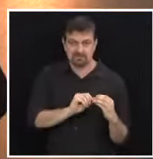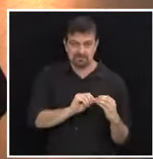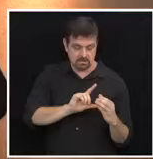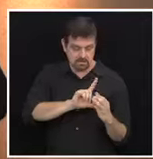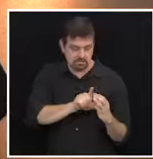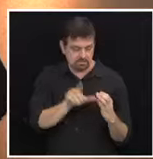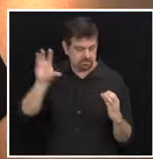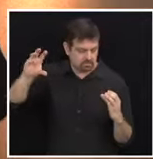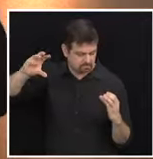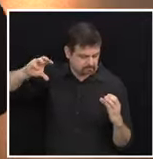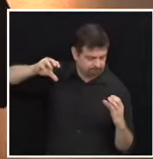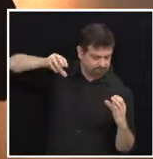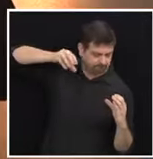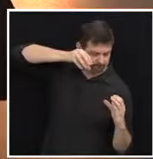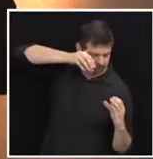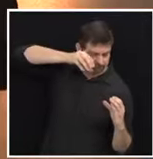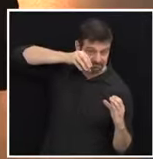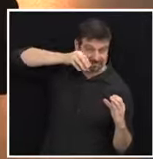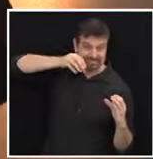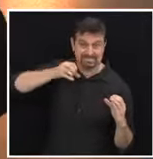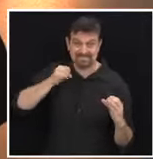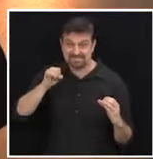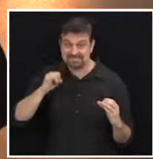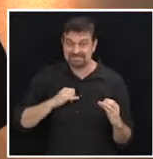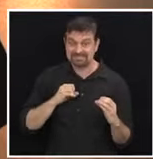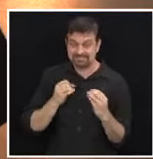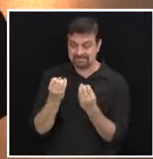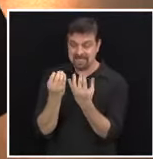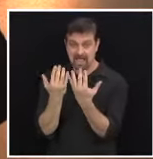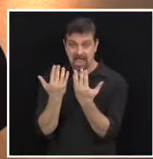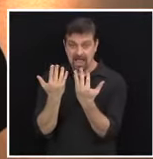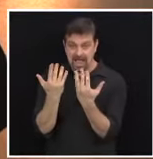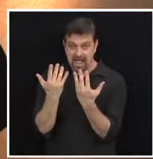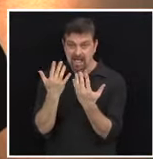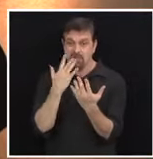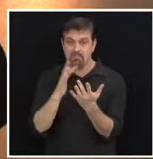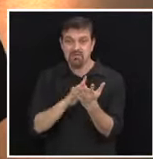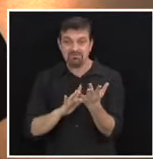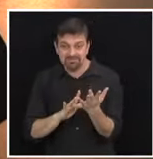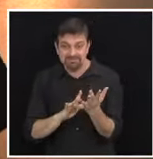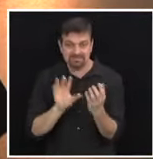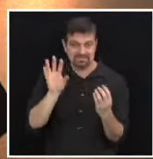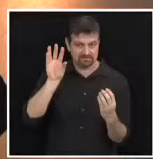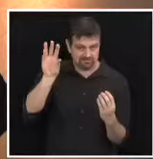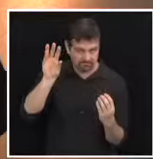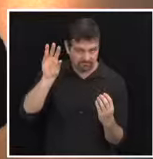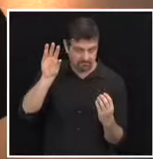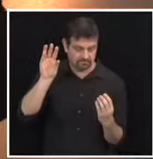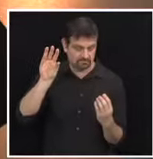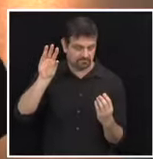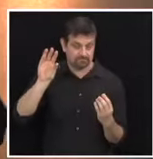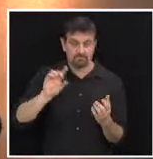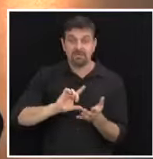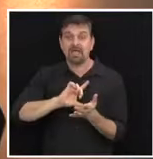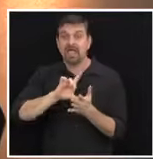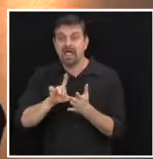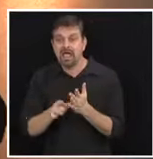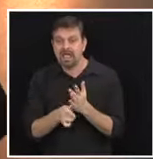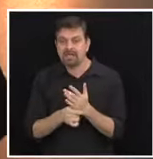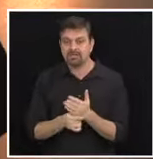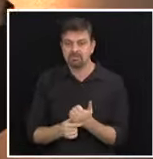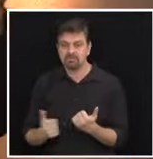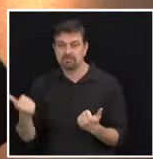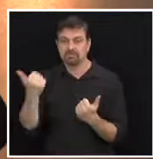para acertar. Se ela não tiver com invólucro na capa, você pode